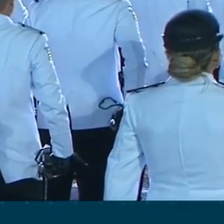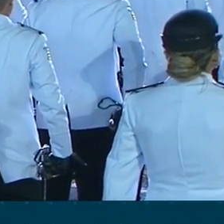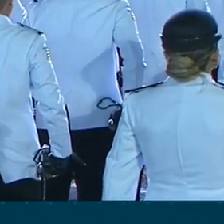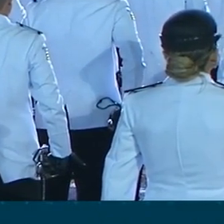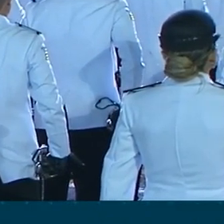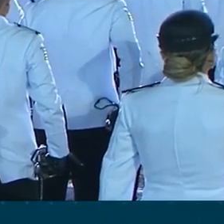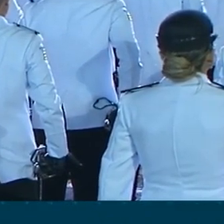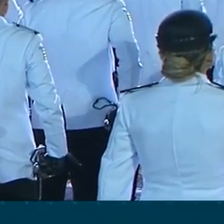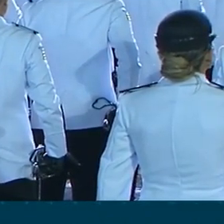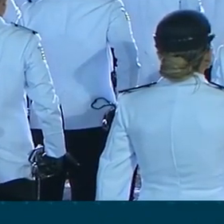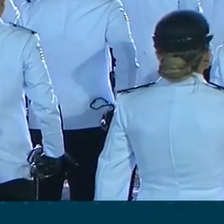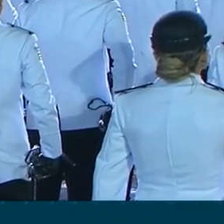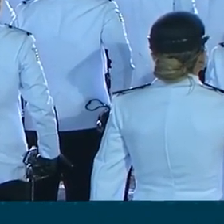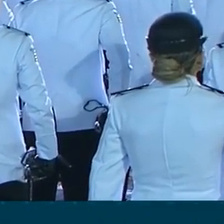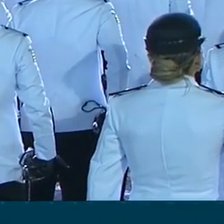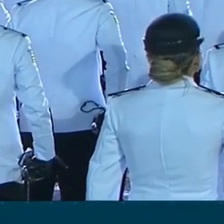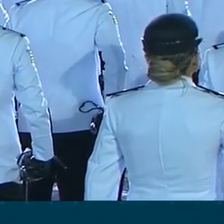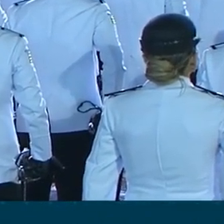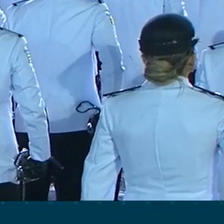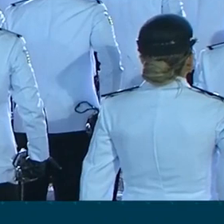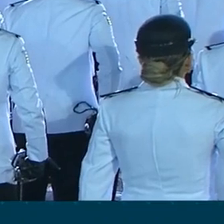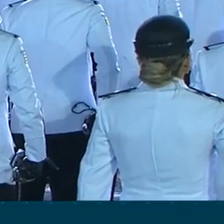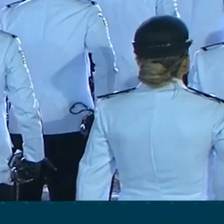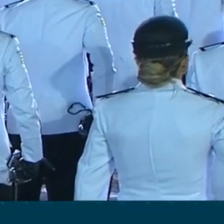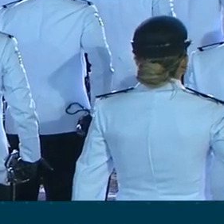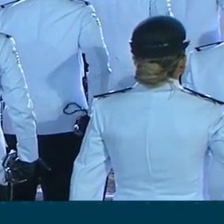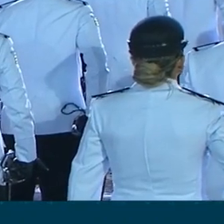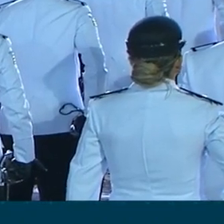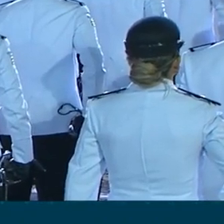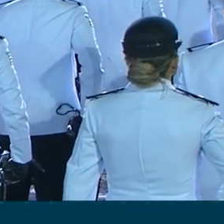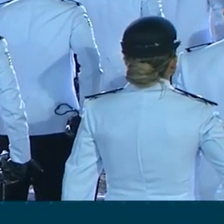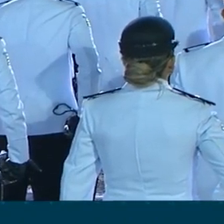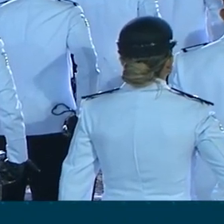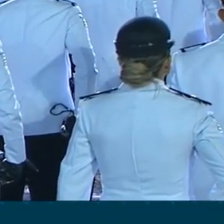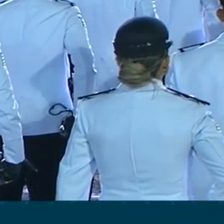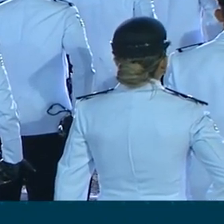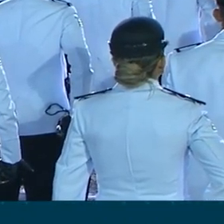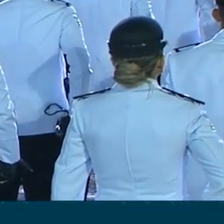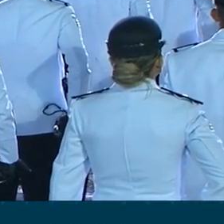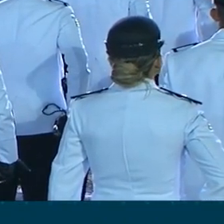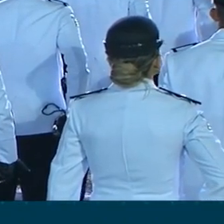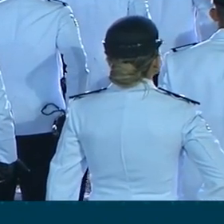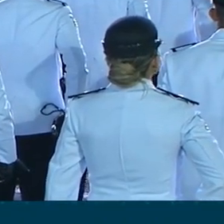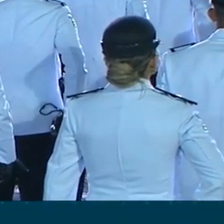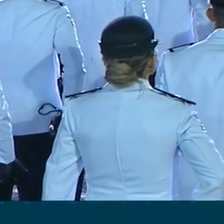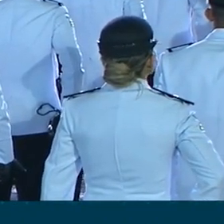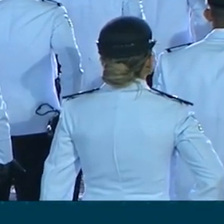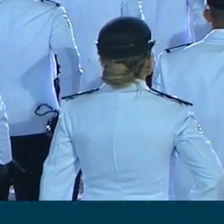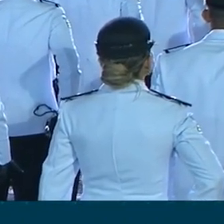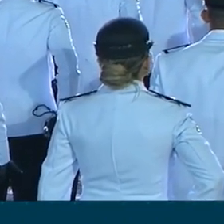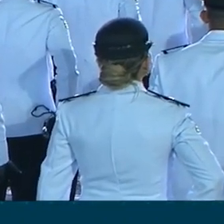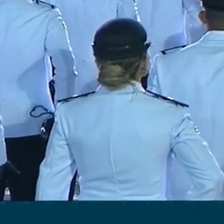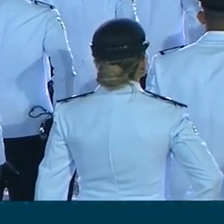aqui presente, e pelo privilégio de comandar essa tropa que enche de